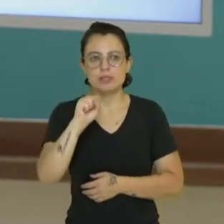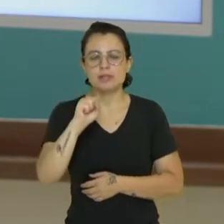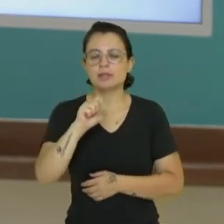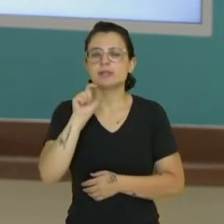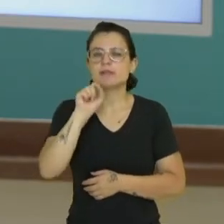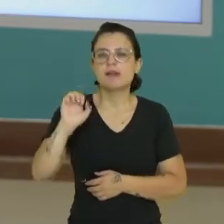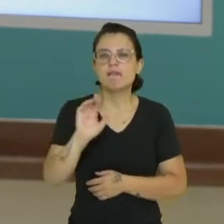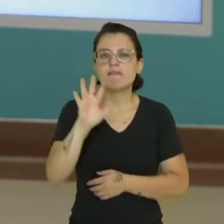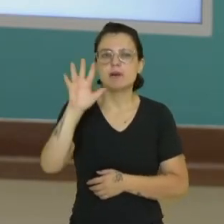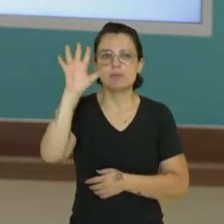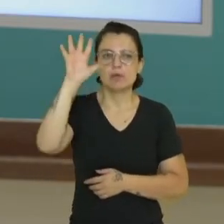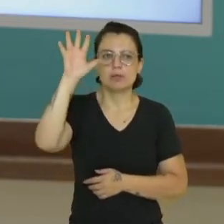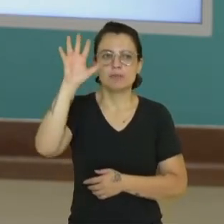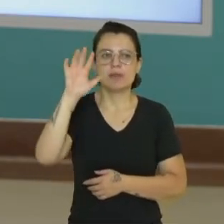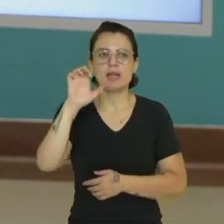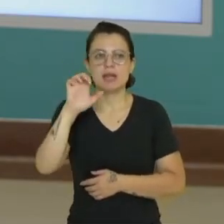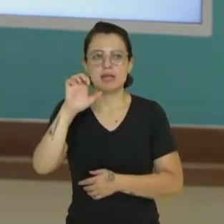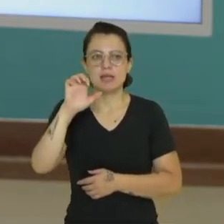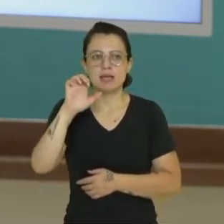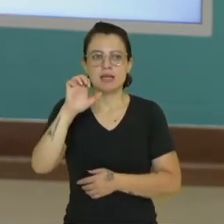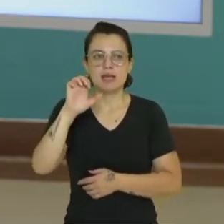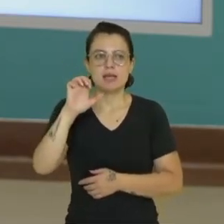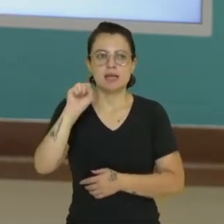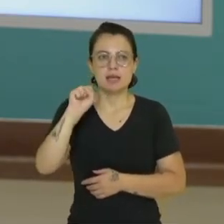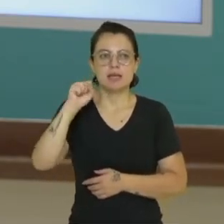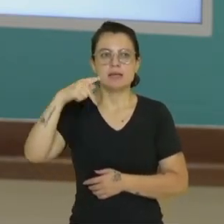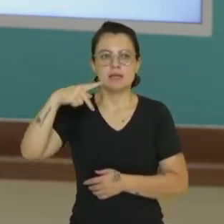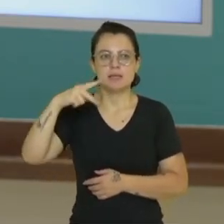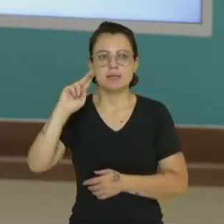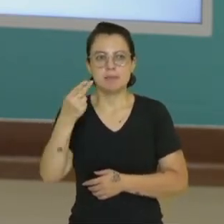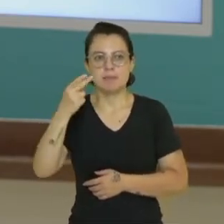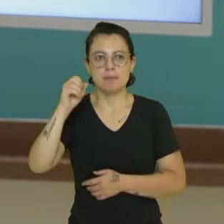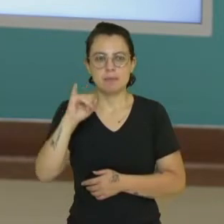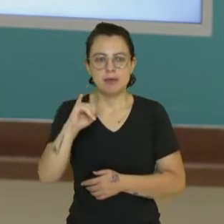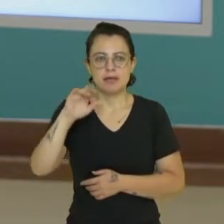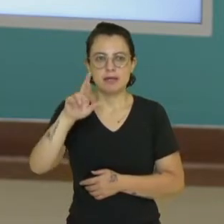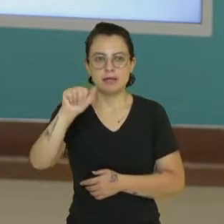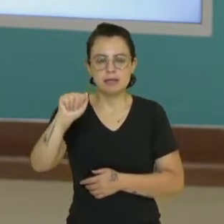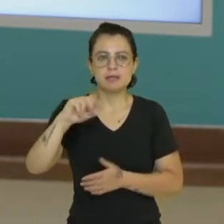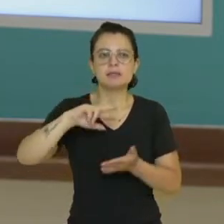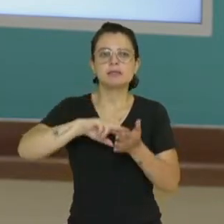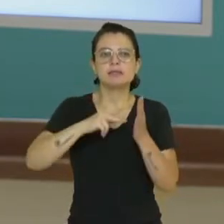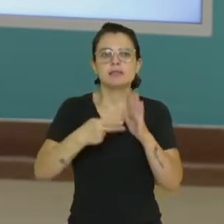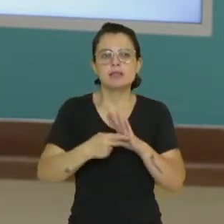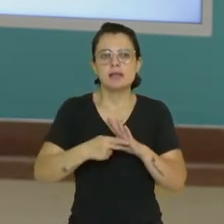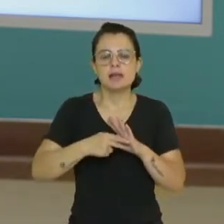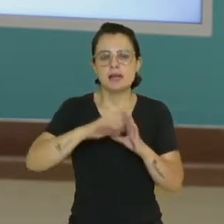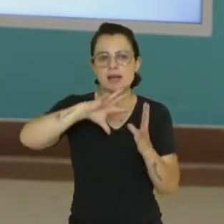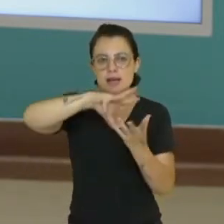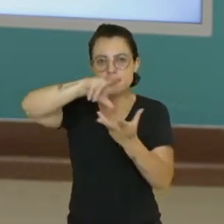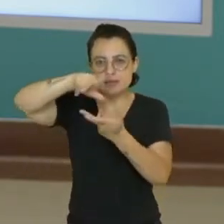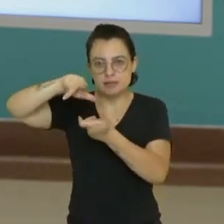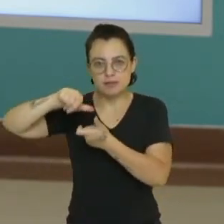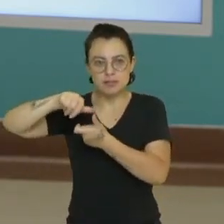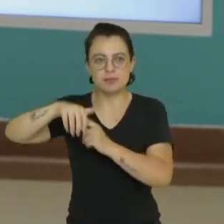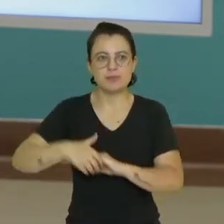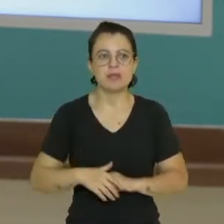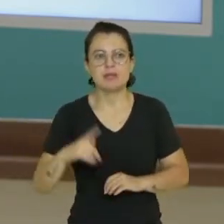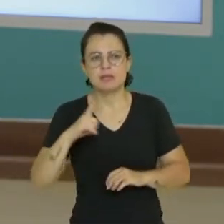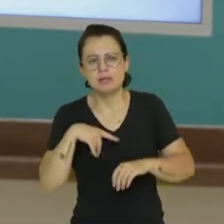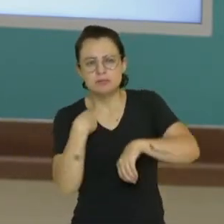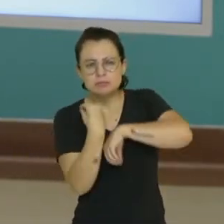que significa esfera, ou seja, é uma esfera de vapor. É composta de uma mistura